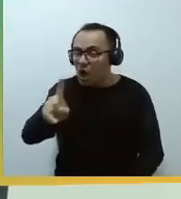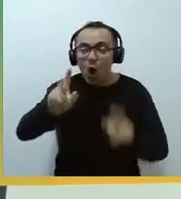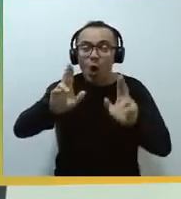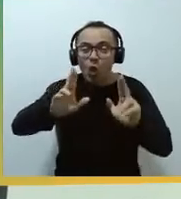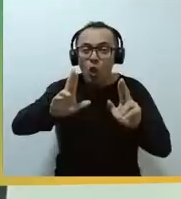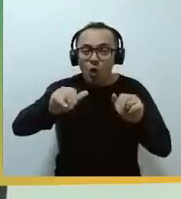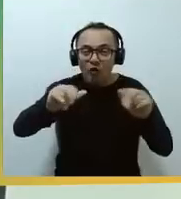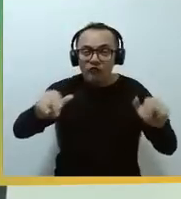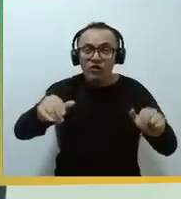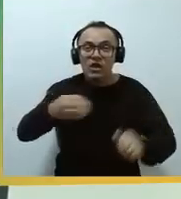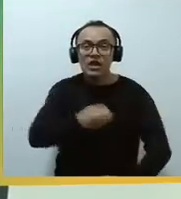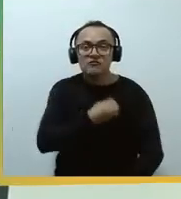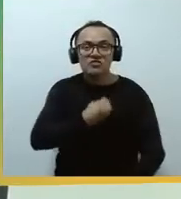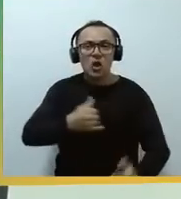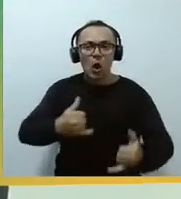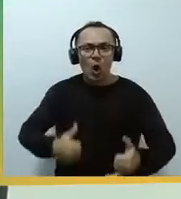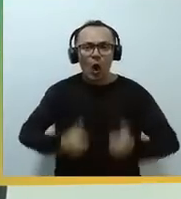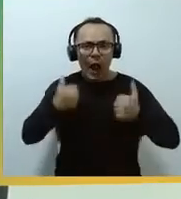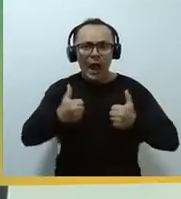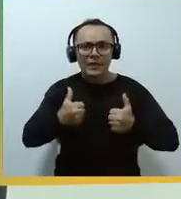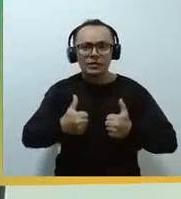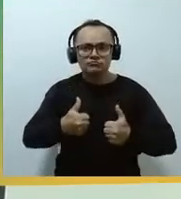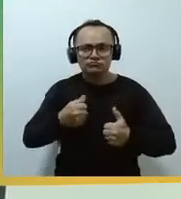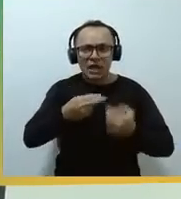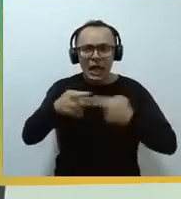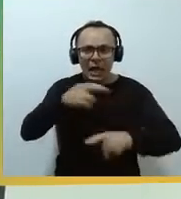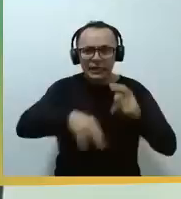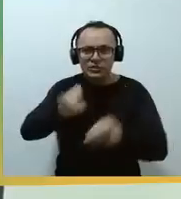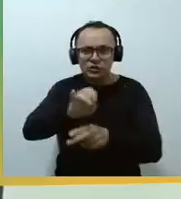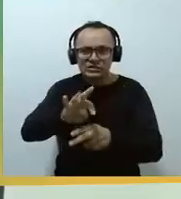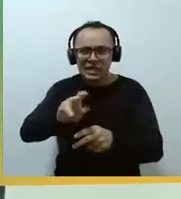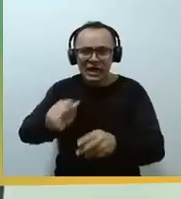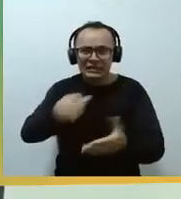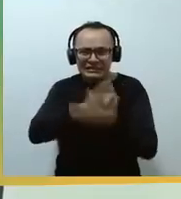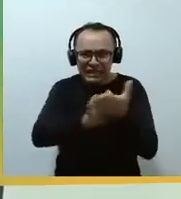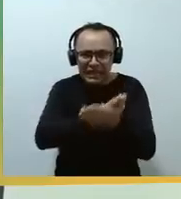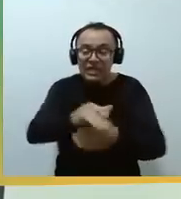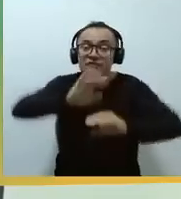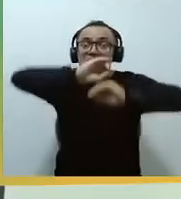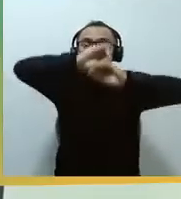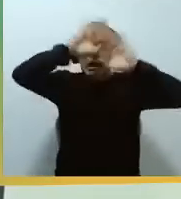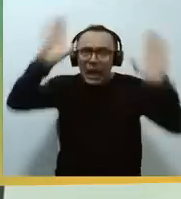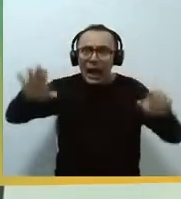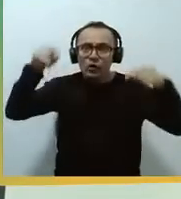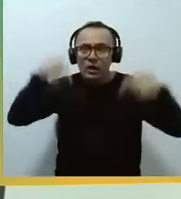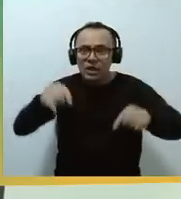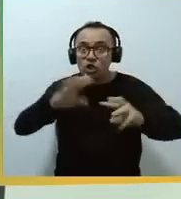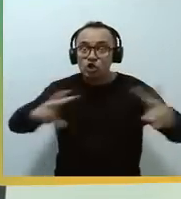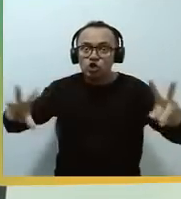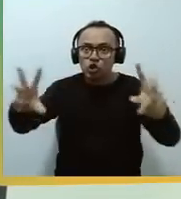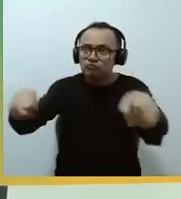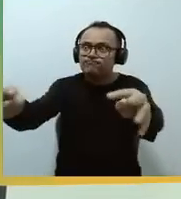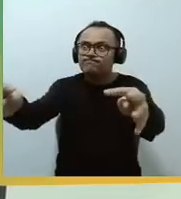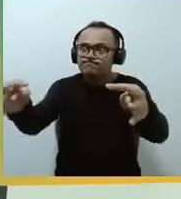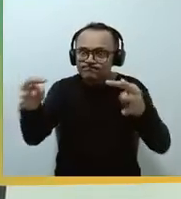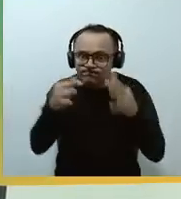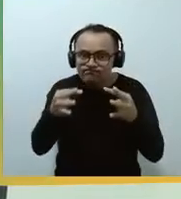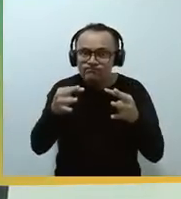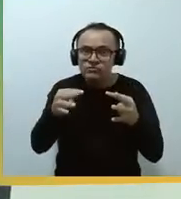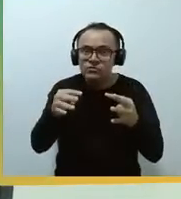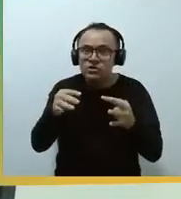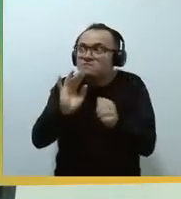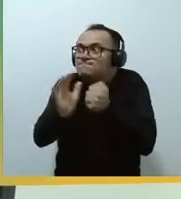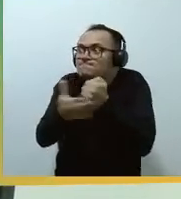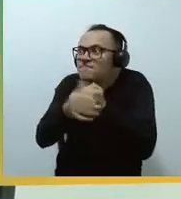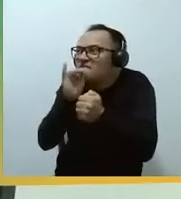honrada e não tenho nenhuma relação com a Serrana. E que isso fique bem claro e sirva para todos aqueles que anônima e covardemente fazem